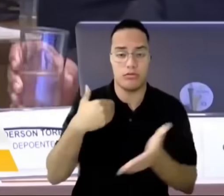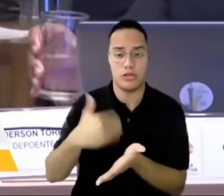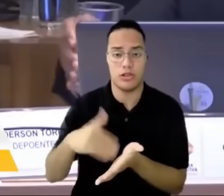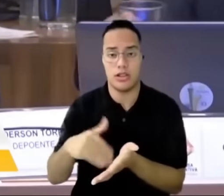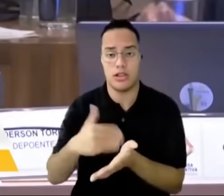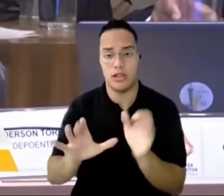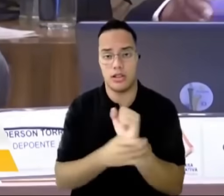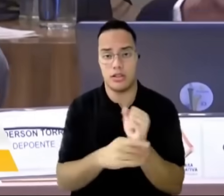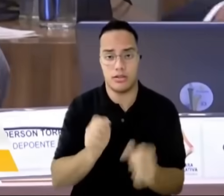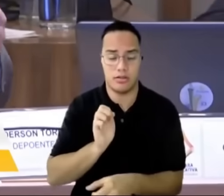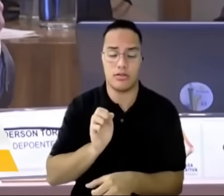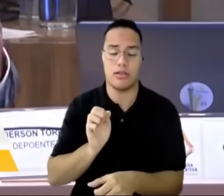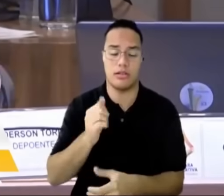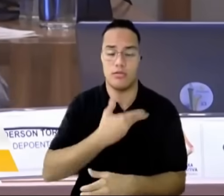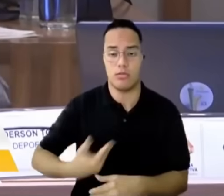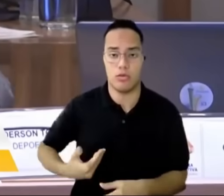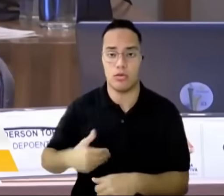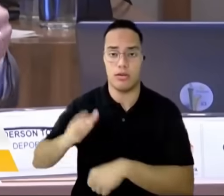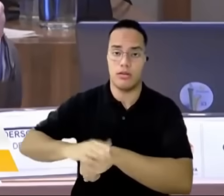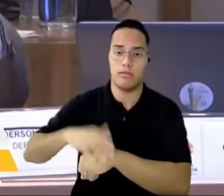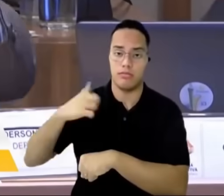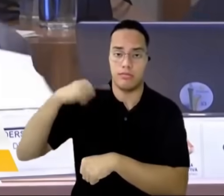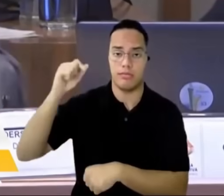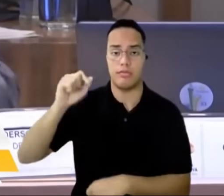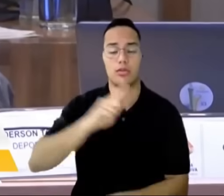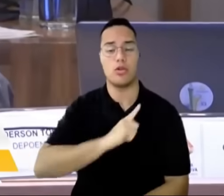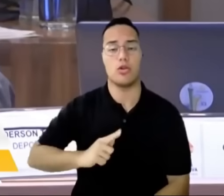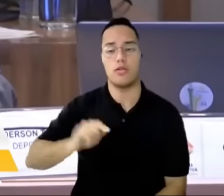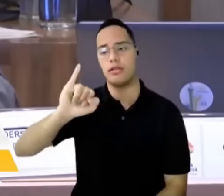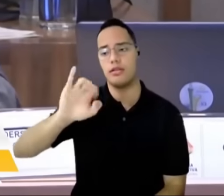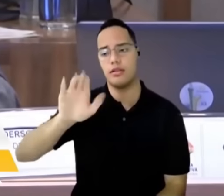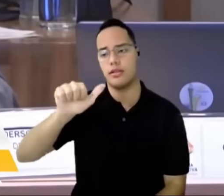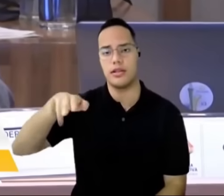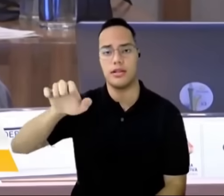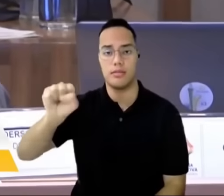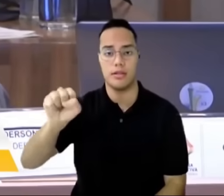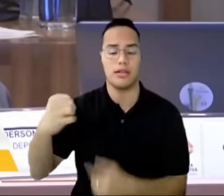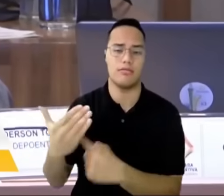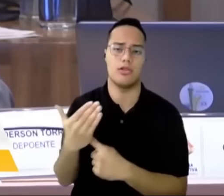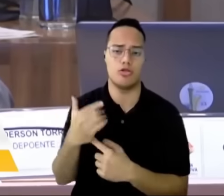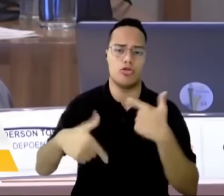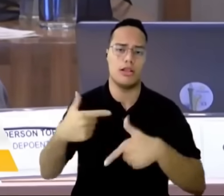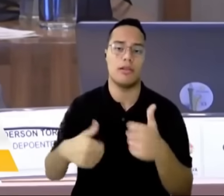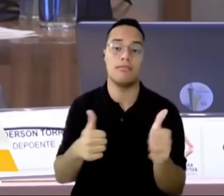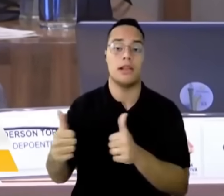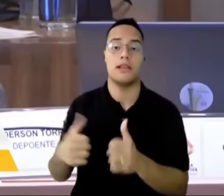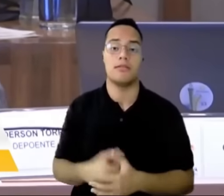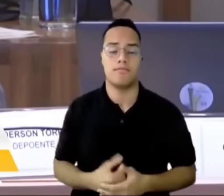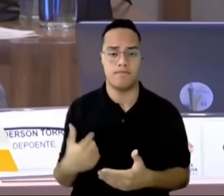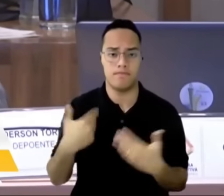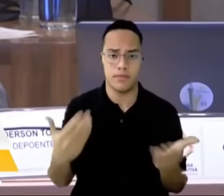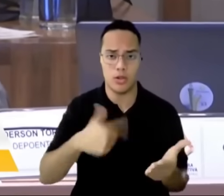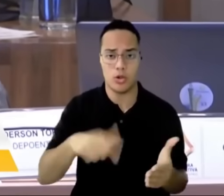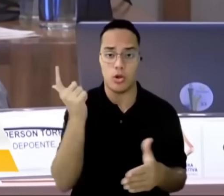a operação se daria na Bahia, onde Lula no primeiro turno tinha tido 72% dos